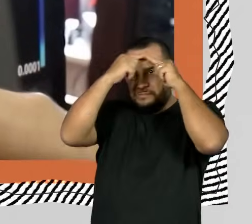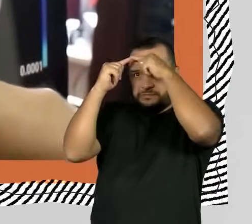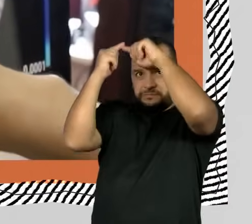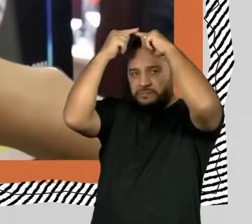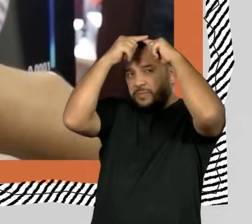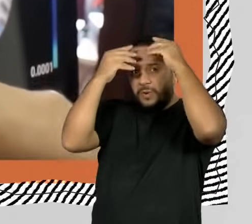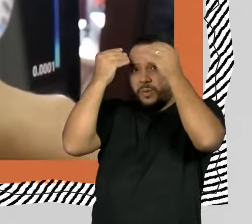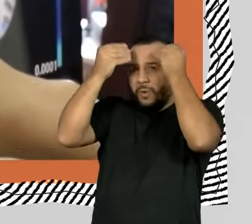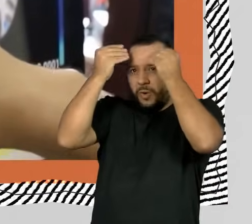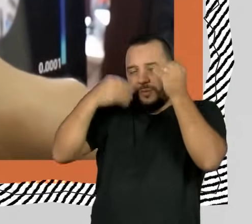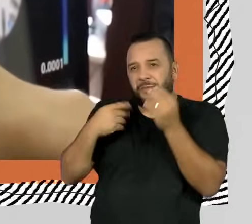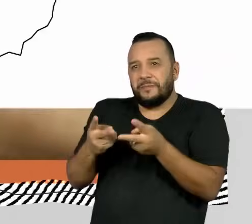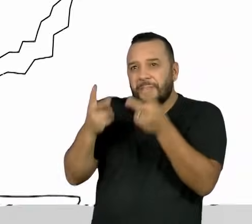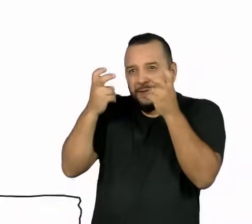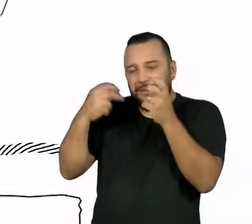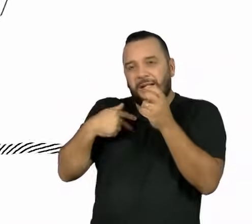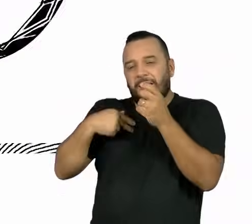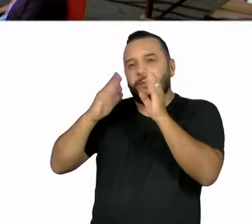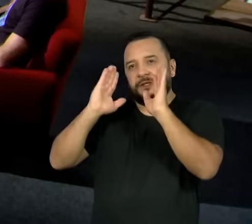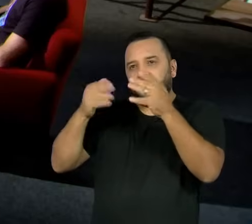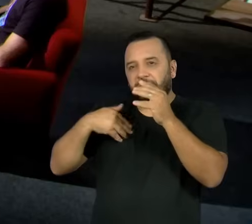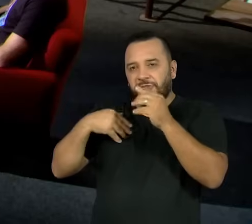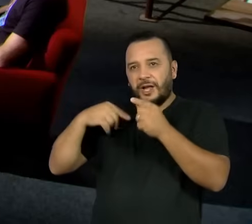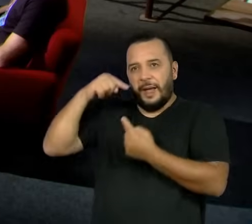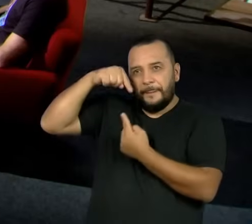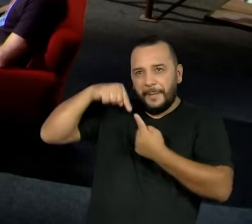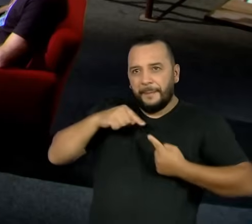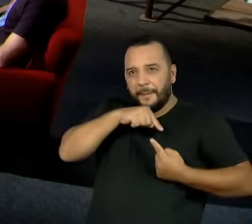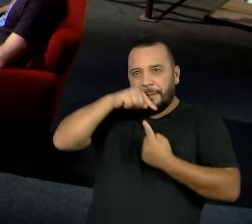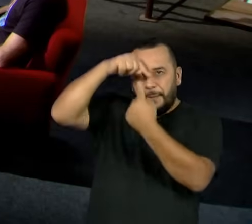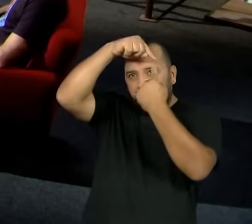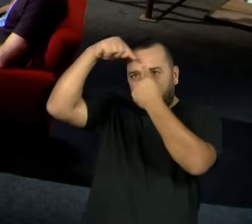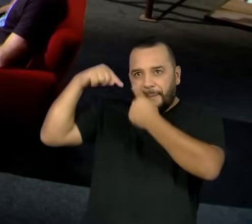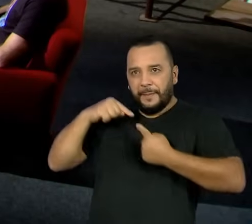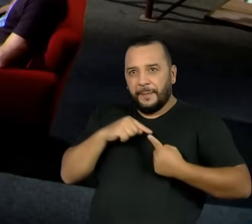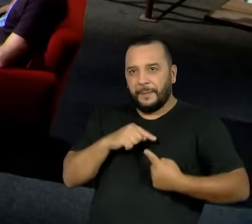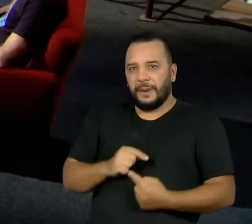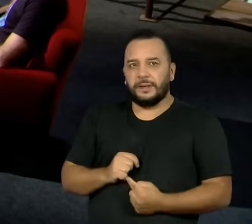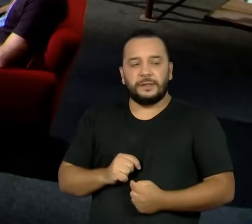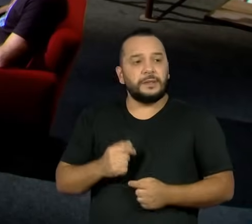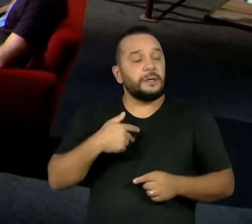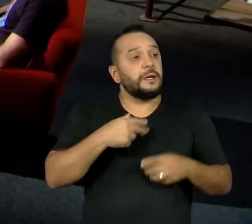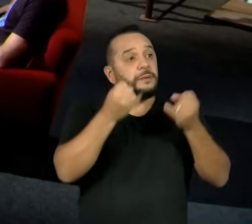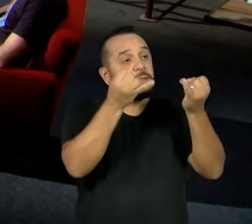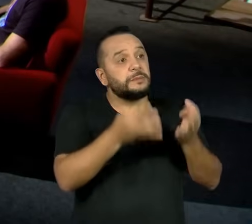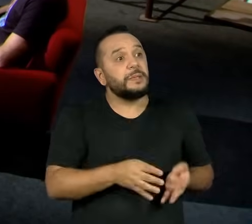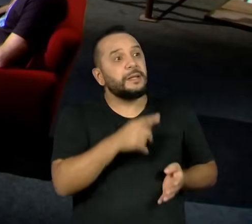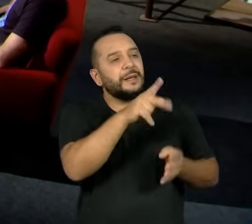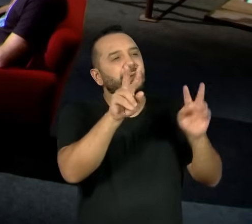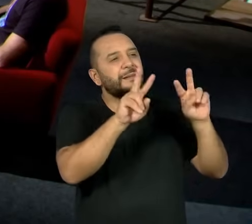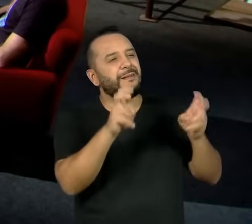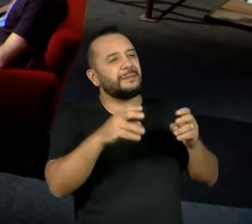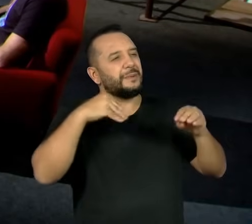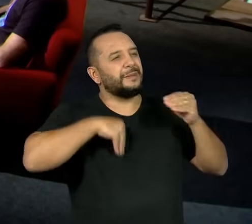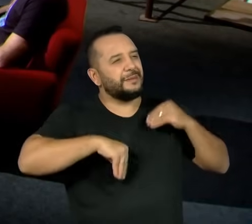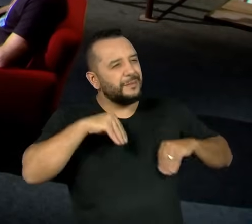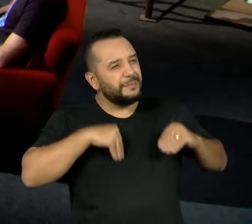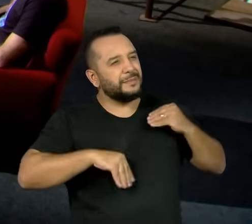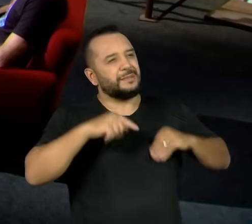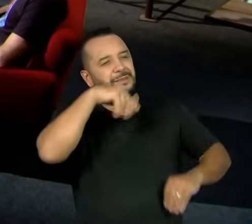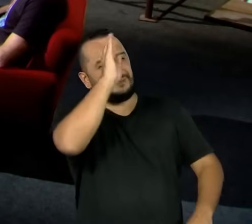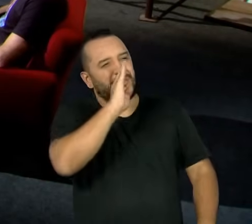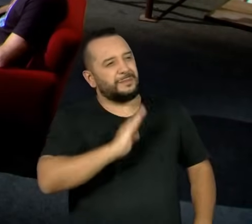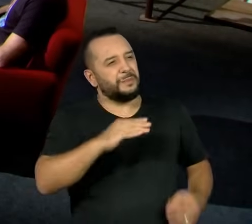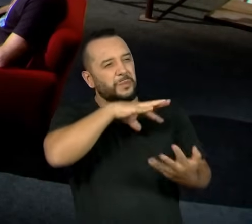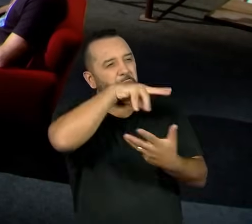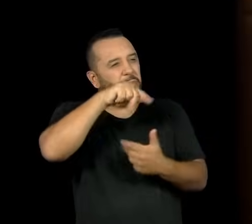cérebro que conseguem captar essa corrente. Tá. Eu falei desses dados assustadores da depressão, não só no Brasil, no mundo